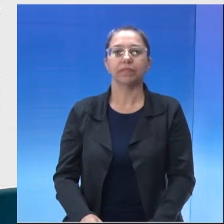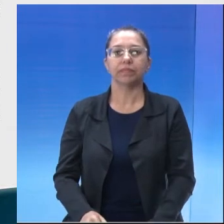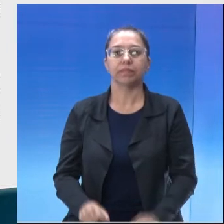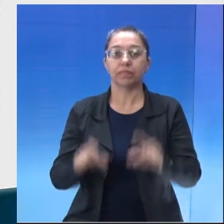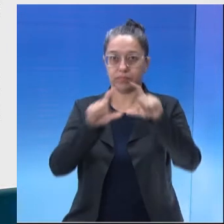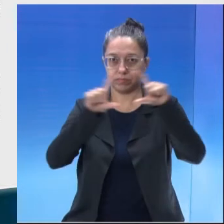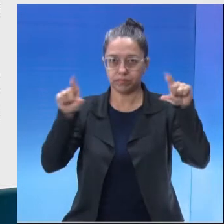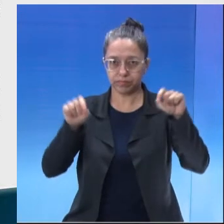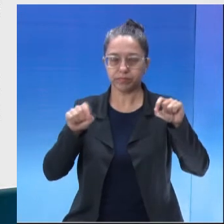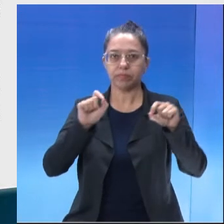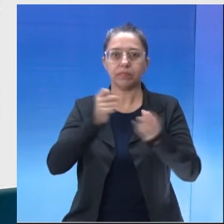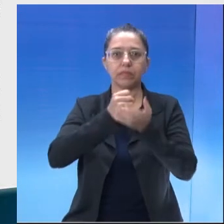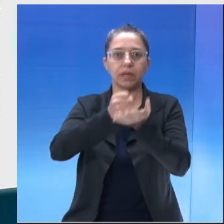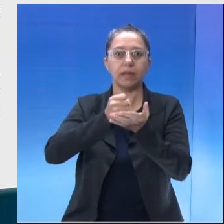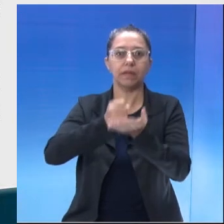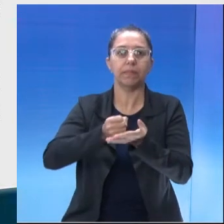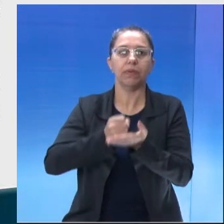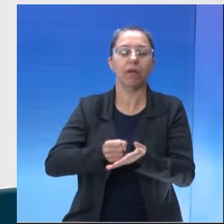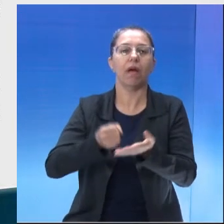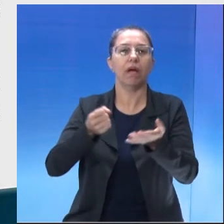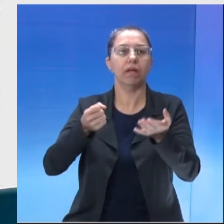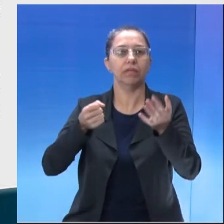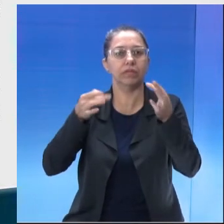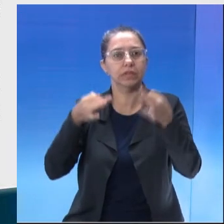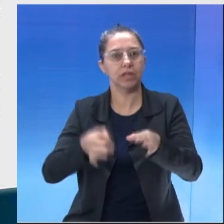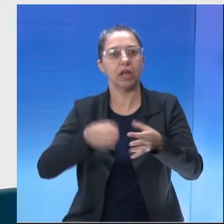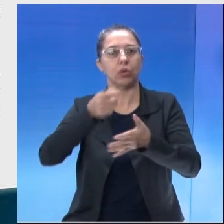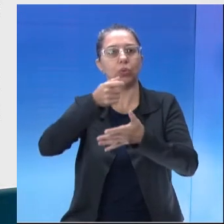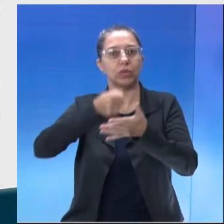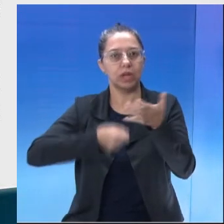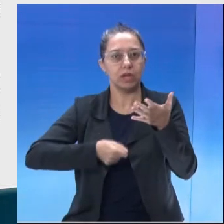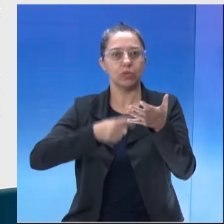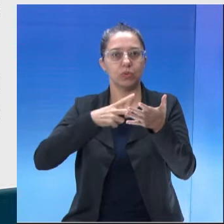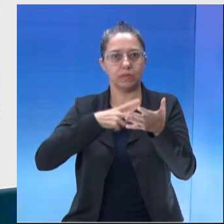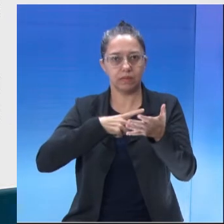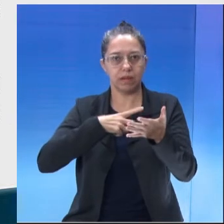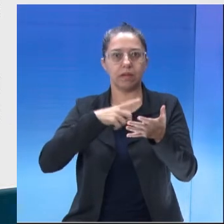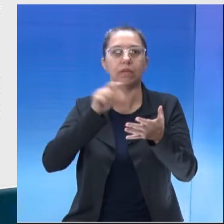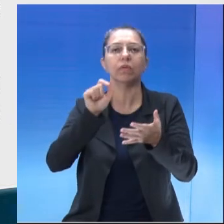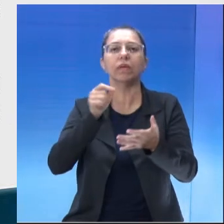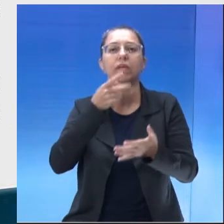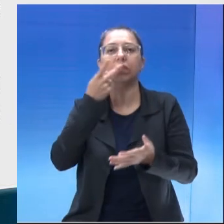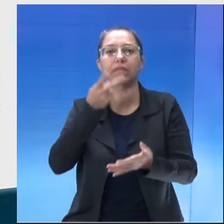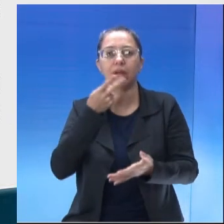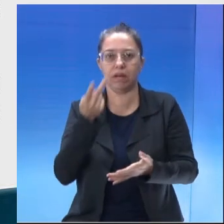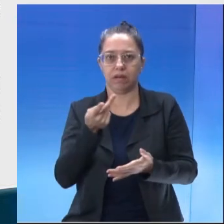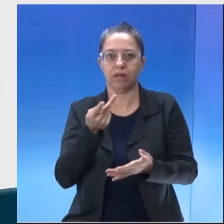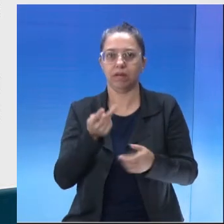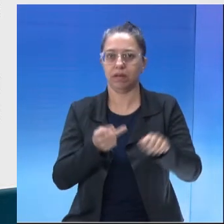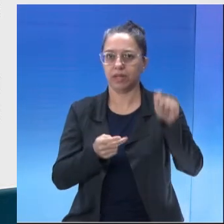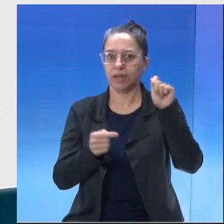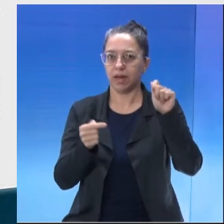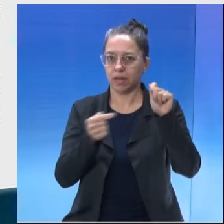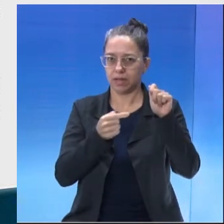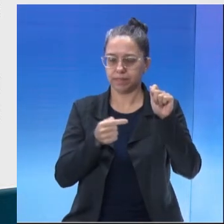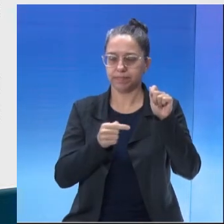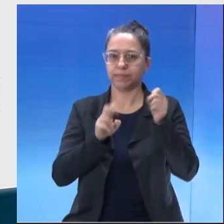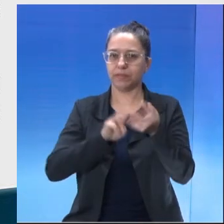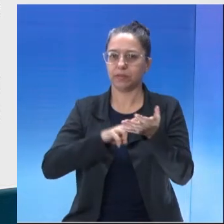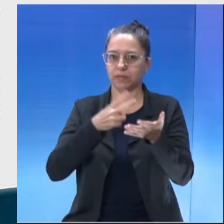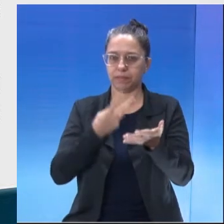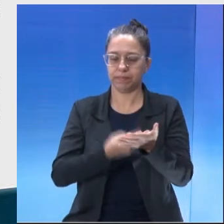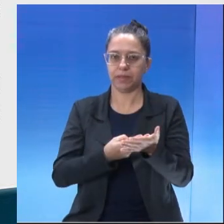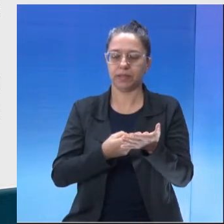sustentar a tese apresentada nesse fragmento, destaca-se a recorrência de. Vamos então, gente, interpretar